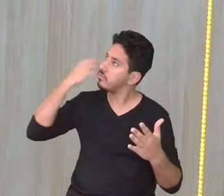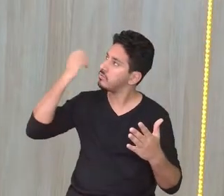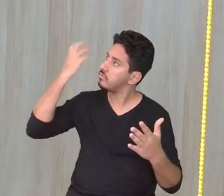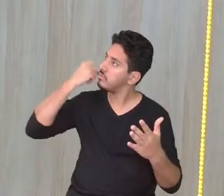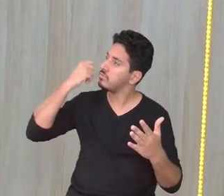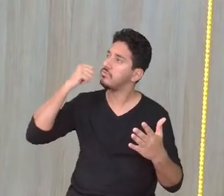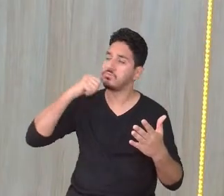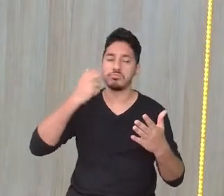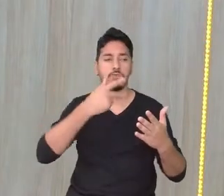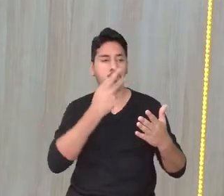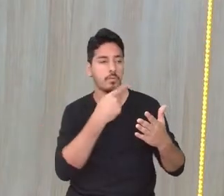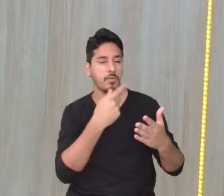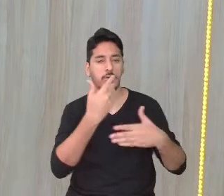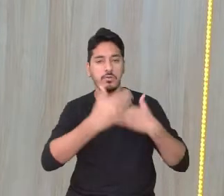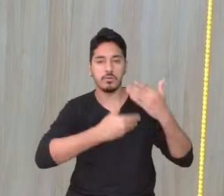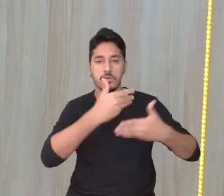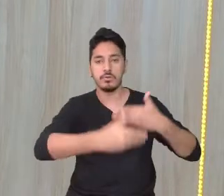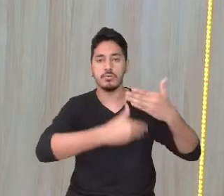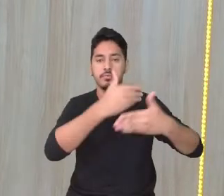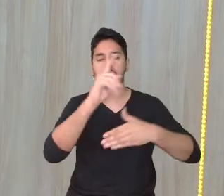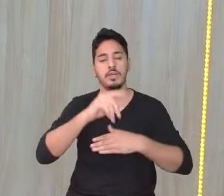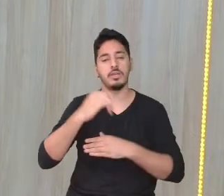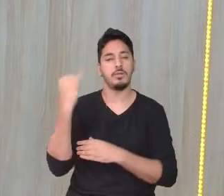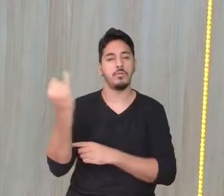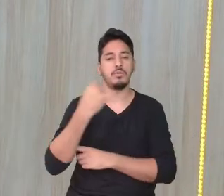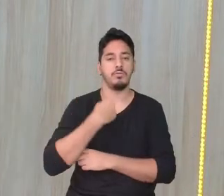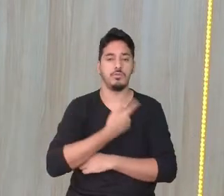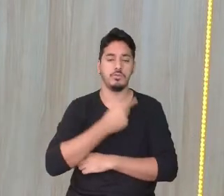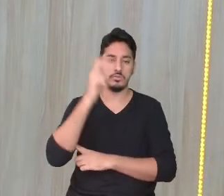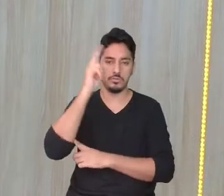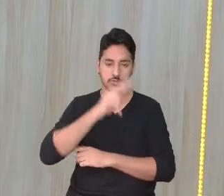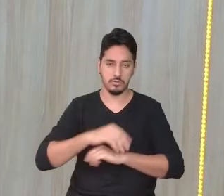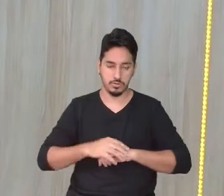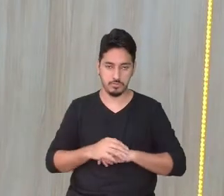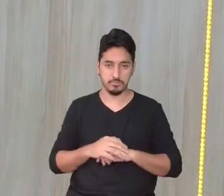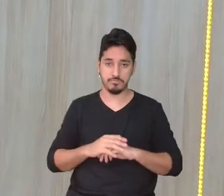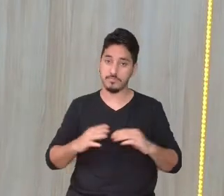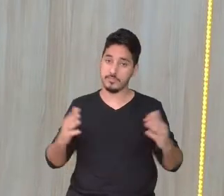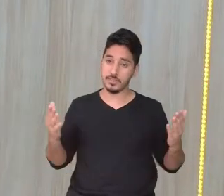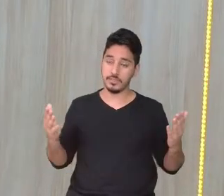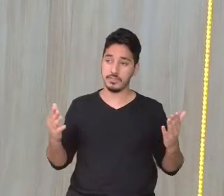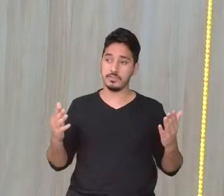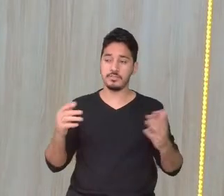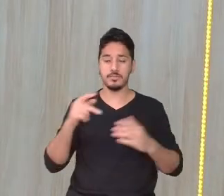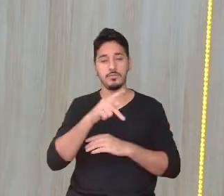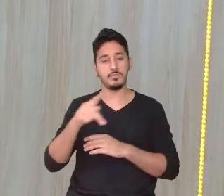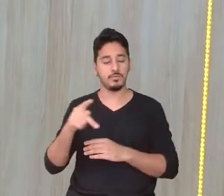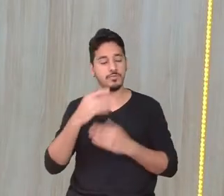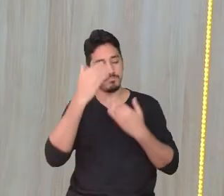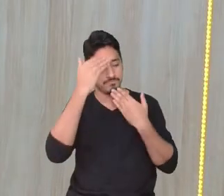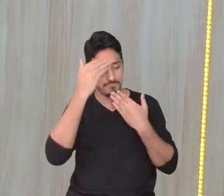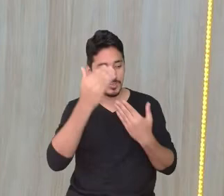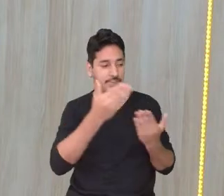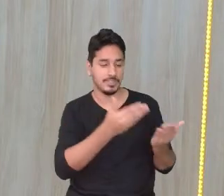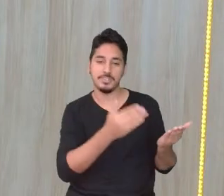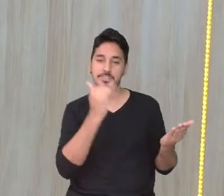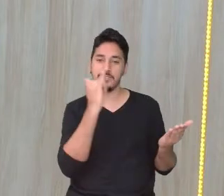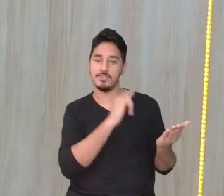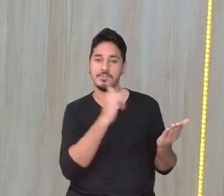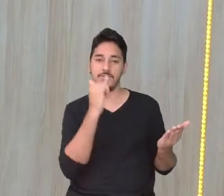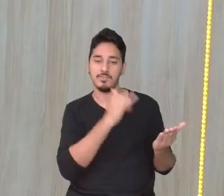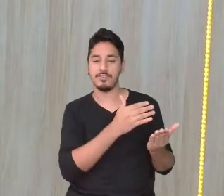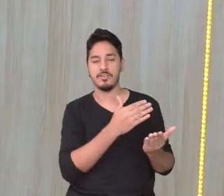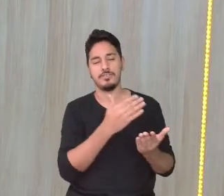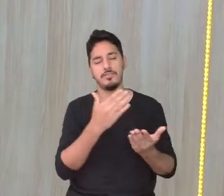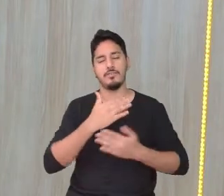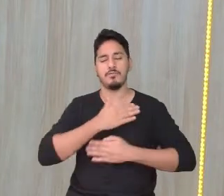geração para geração é importante para a nossa história. E é isso. Professora, quero agradecer, viu, professora Yolanda? Ah,